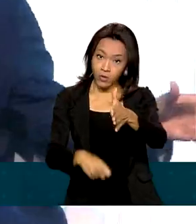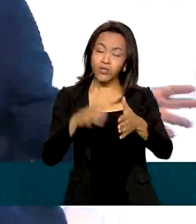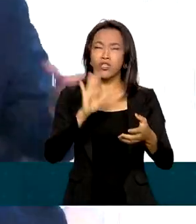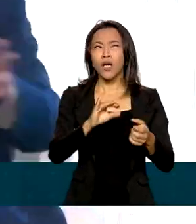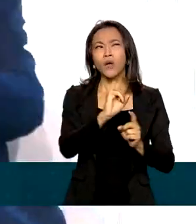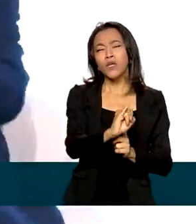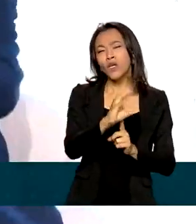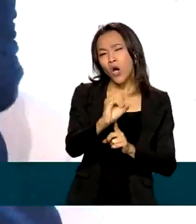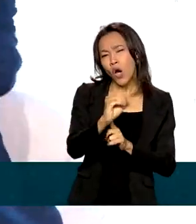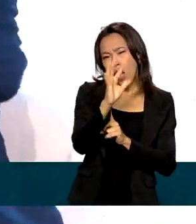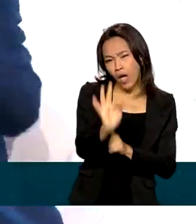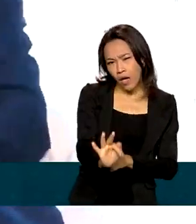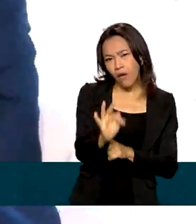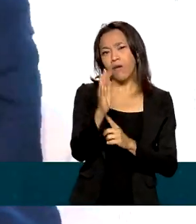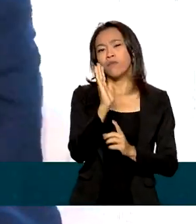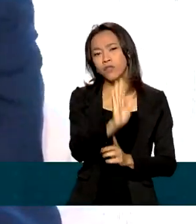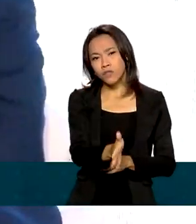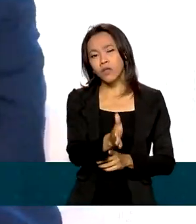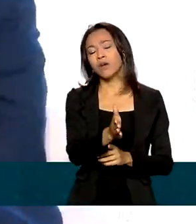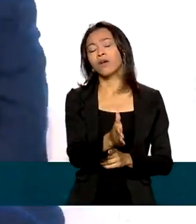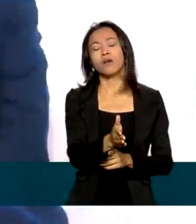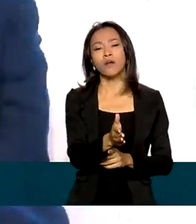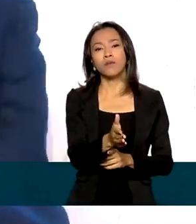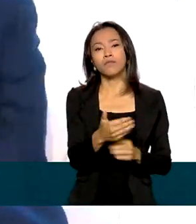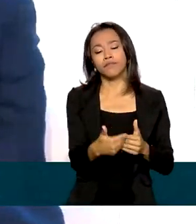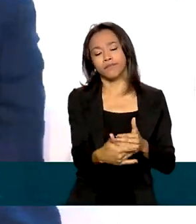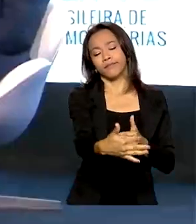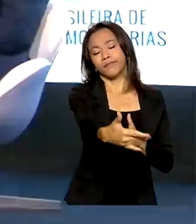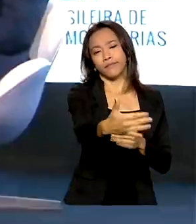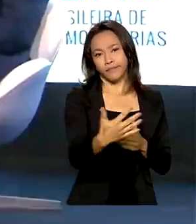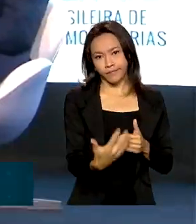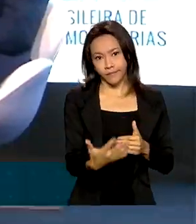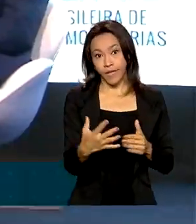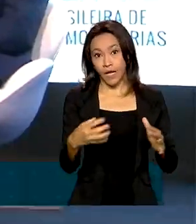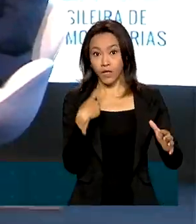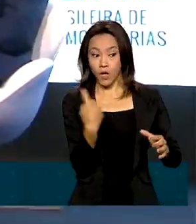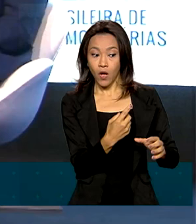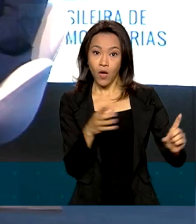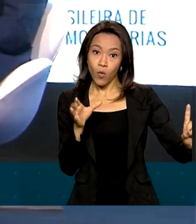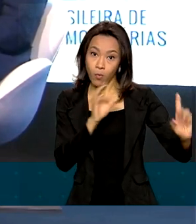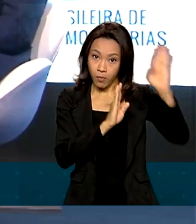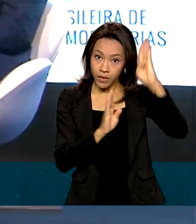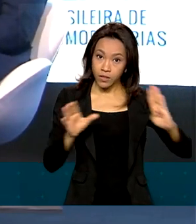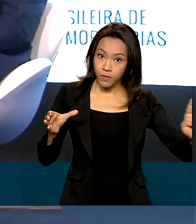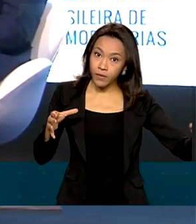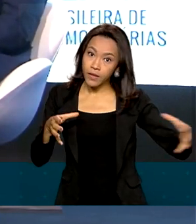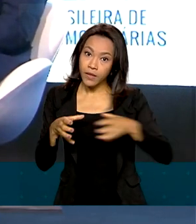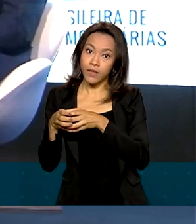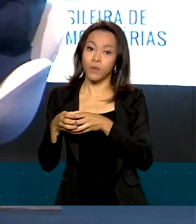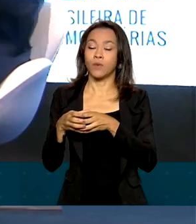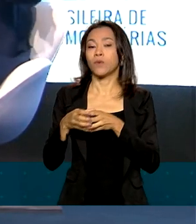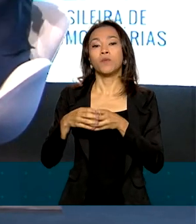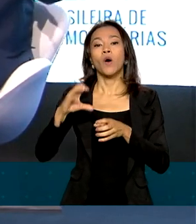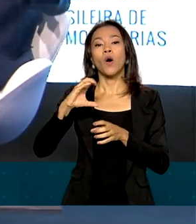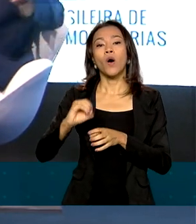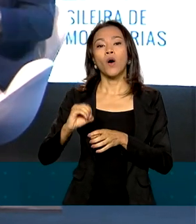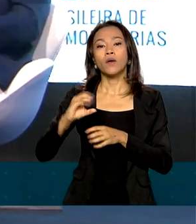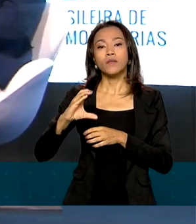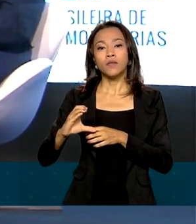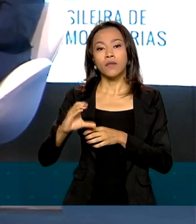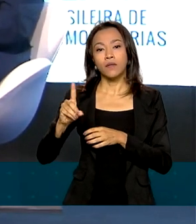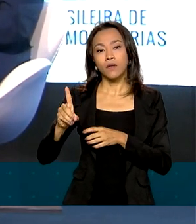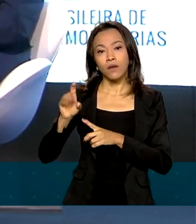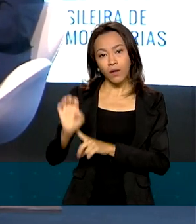IOF para os próximos anos com a nossa entrada na OCDE, IOF sobre câmbio. Nós já